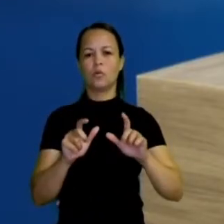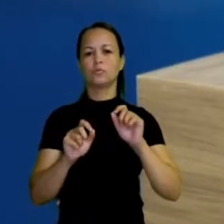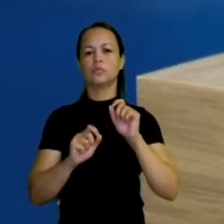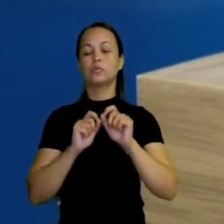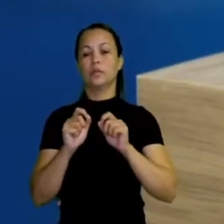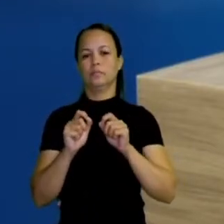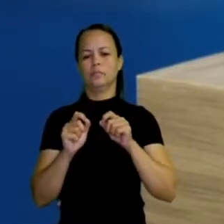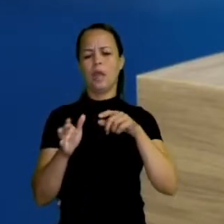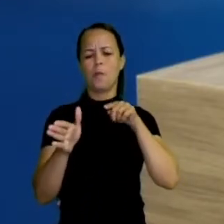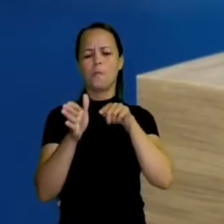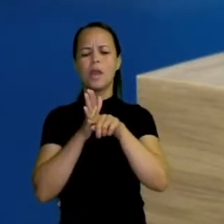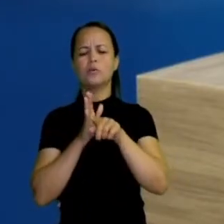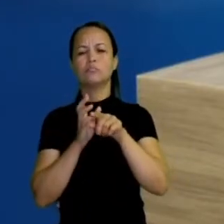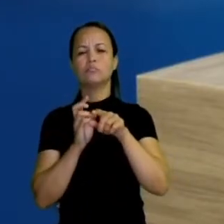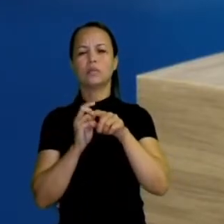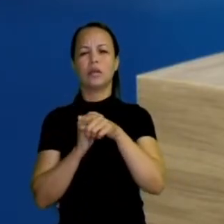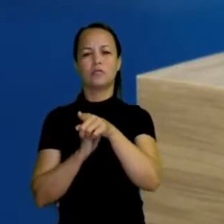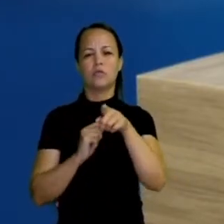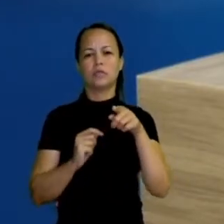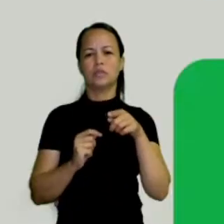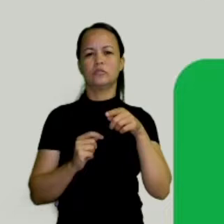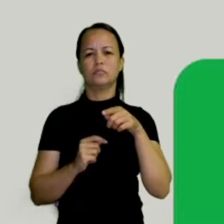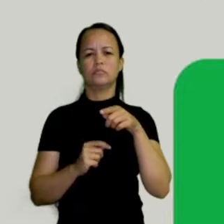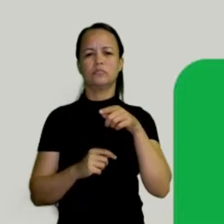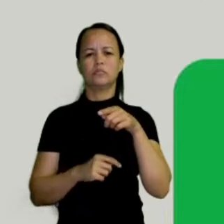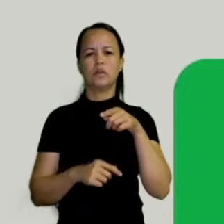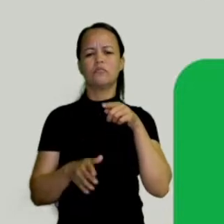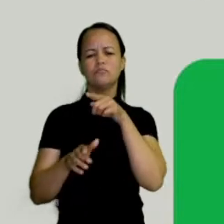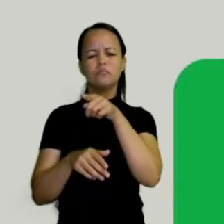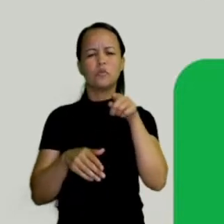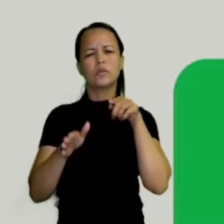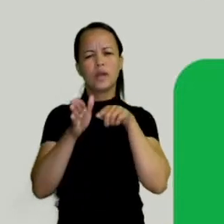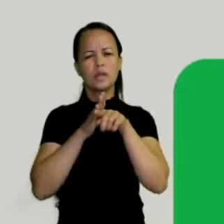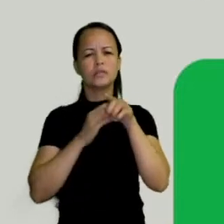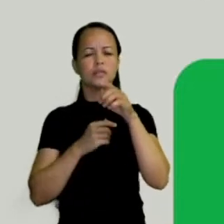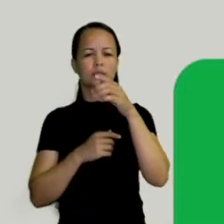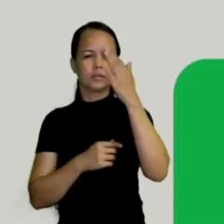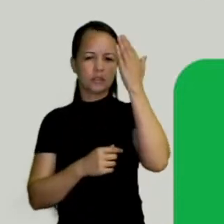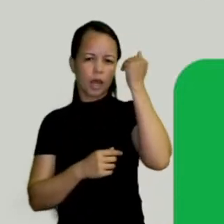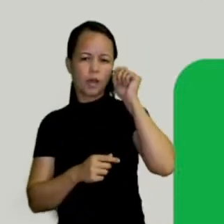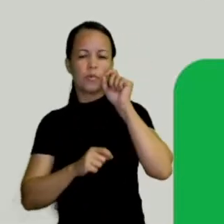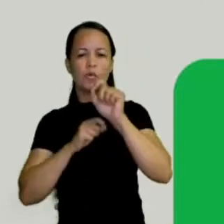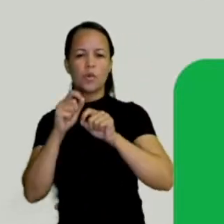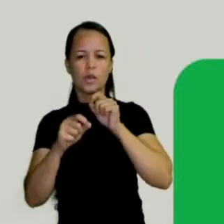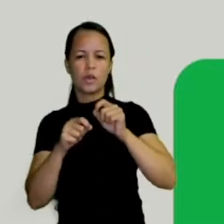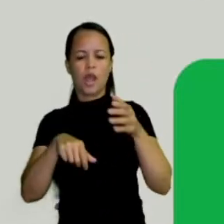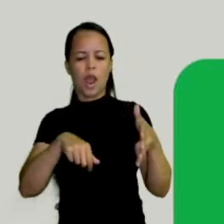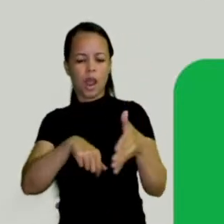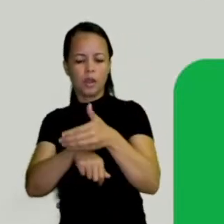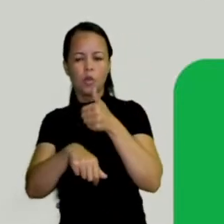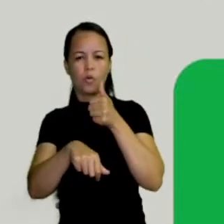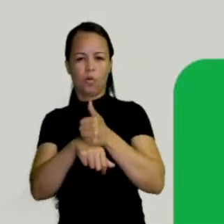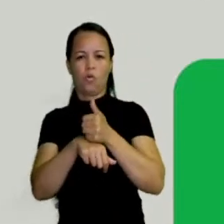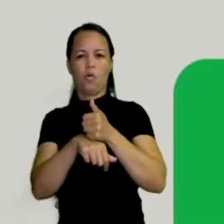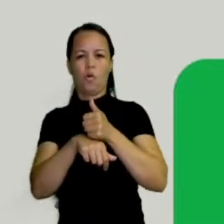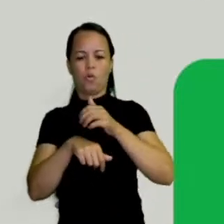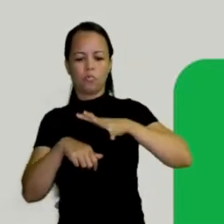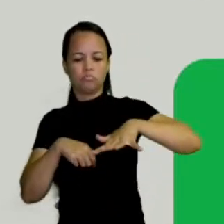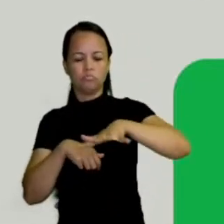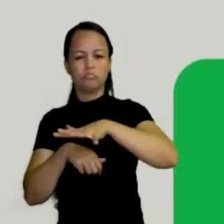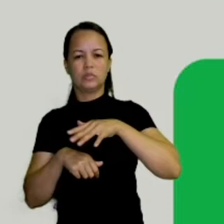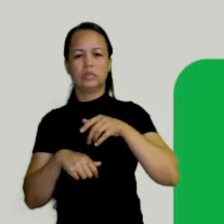eu perguntei a vocês, E aí, vocês sabem o que é colônia, Colônia é uma palavra usada